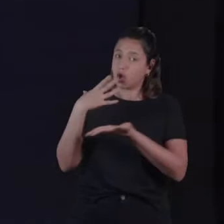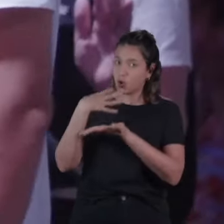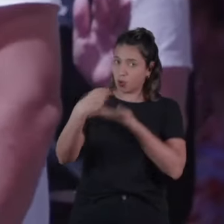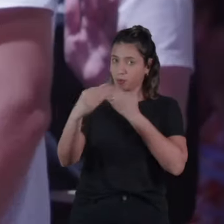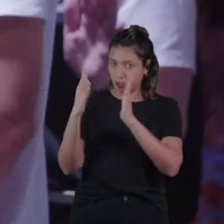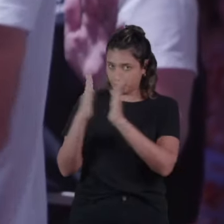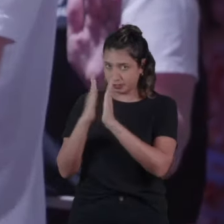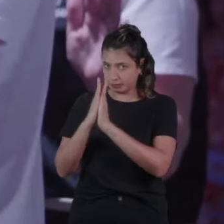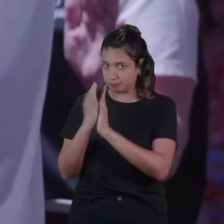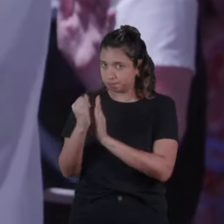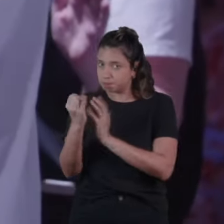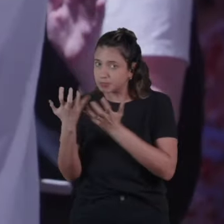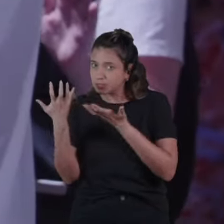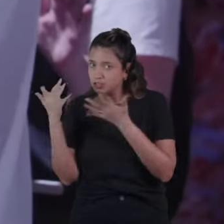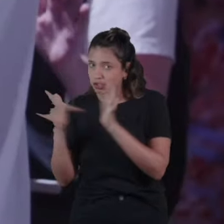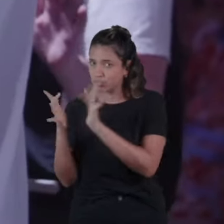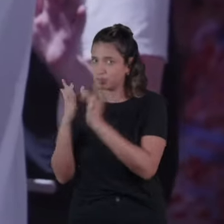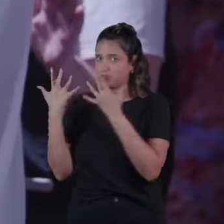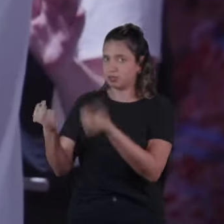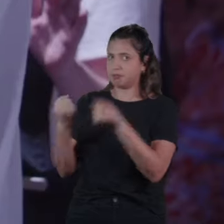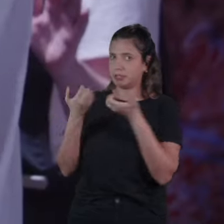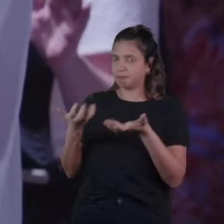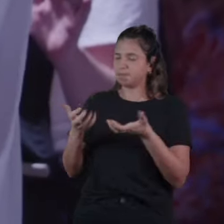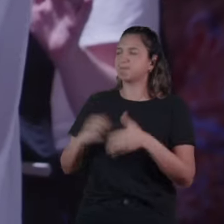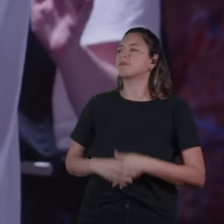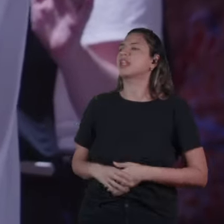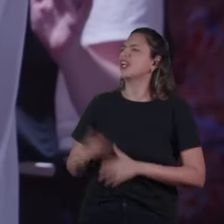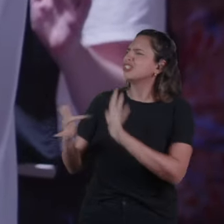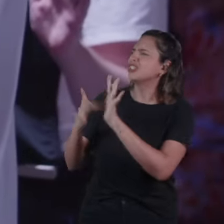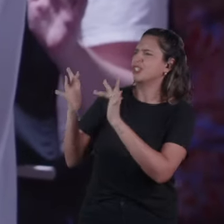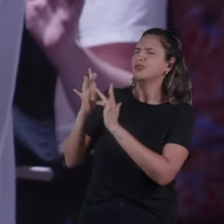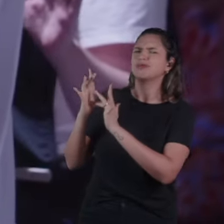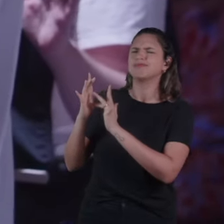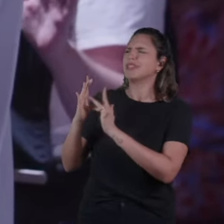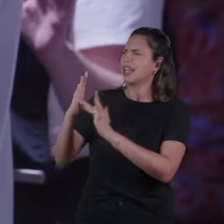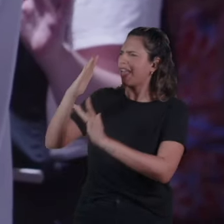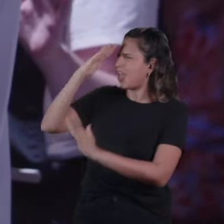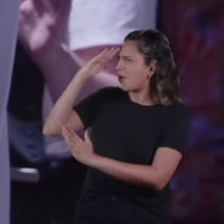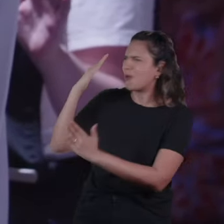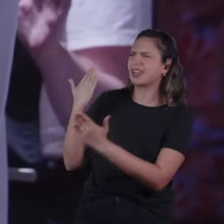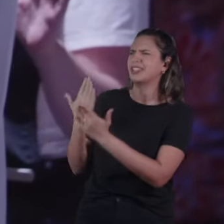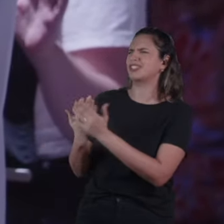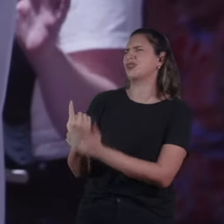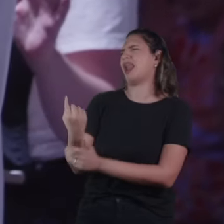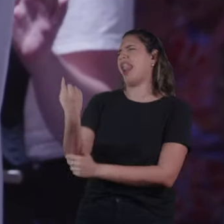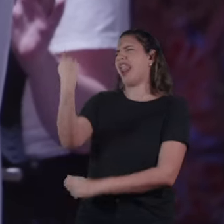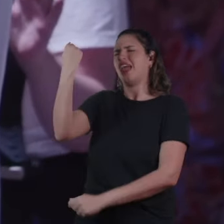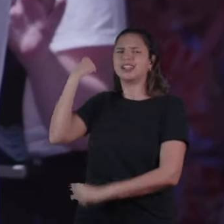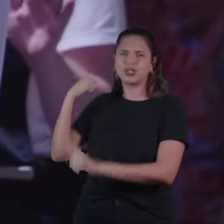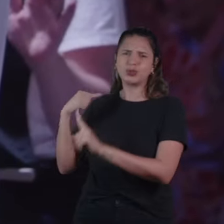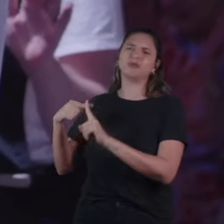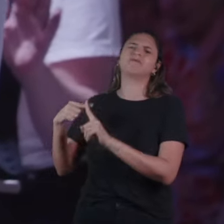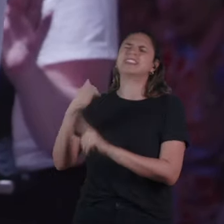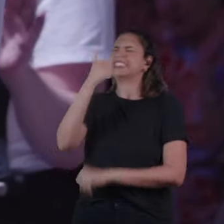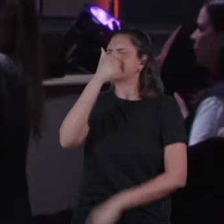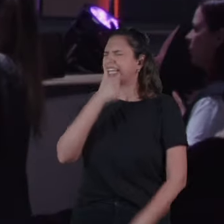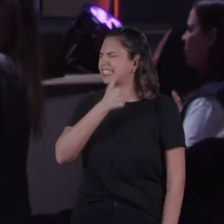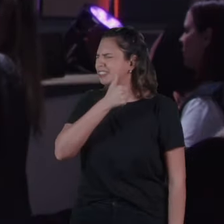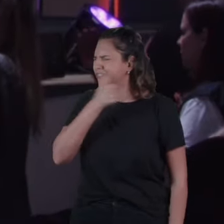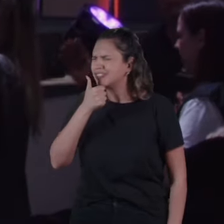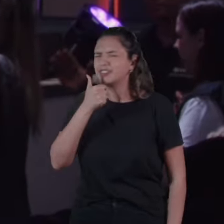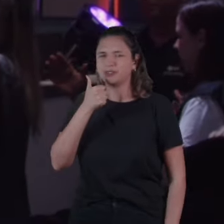assim: Senhor Jesus, eu creio que lá na cruz o Senhor pagou o preço dos